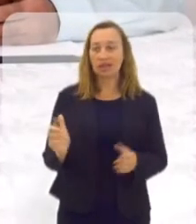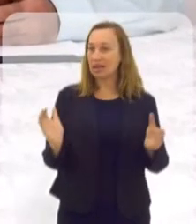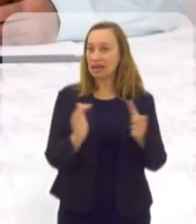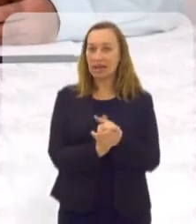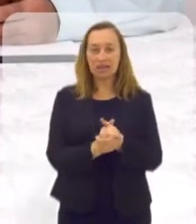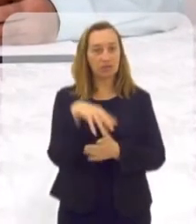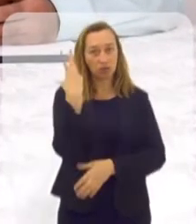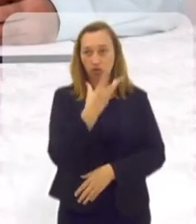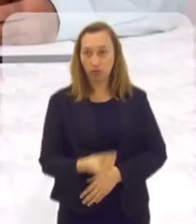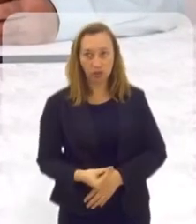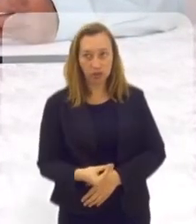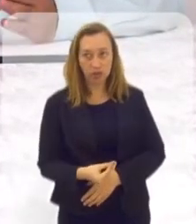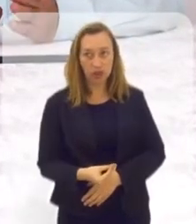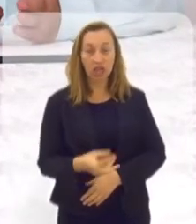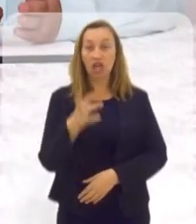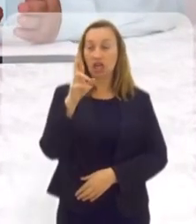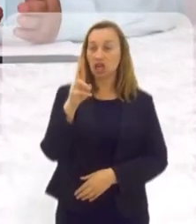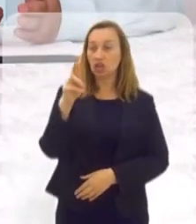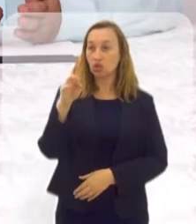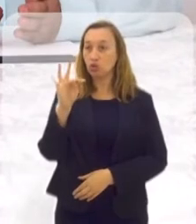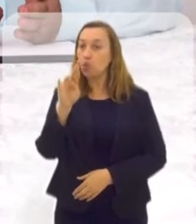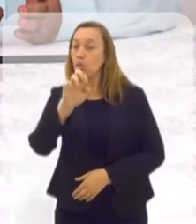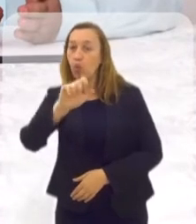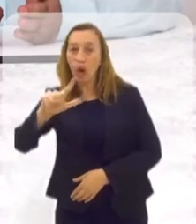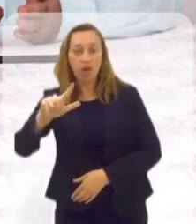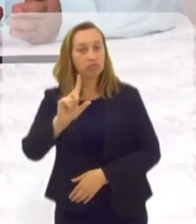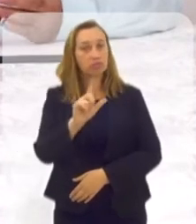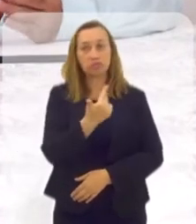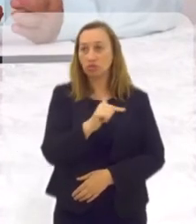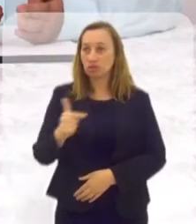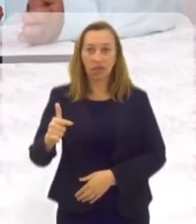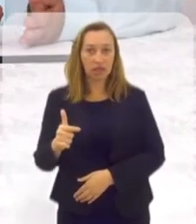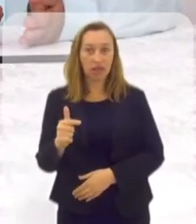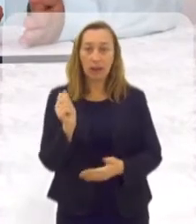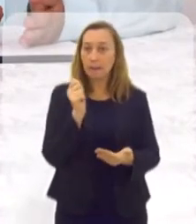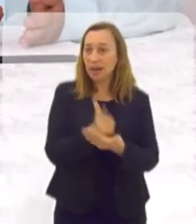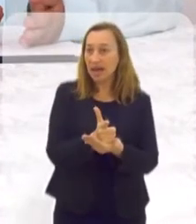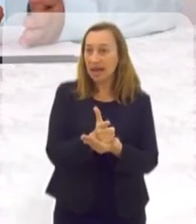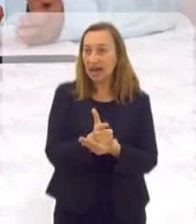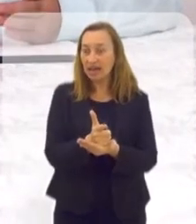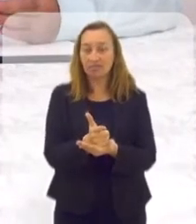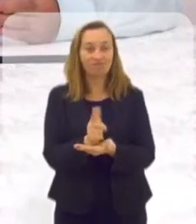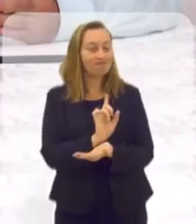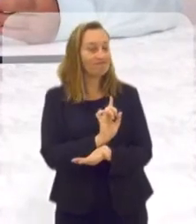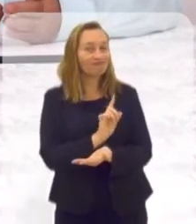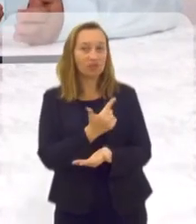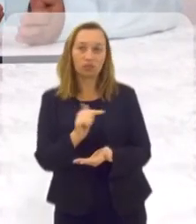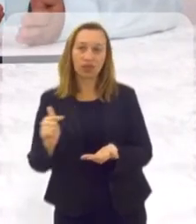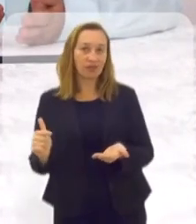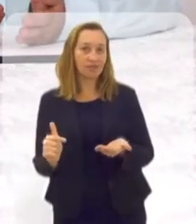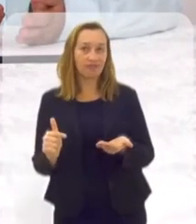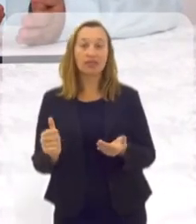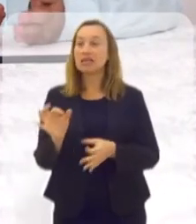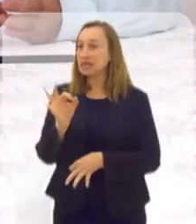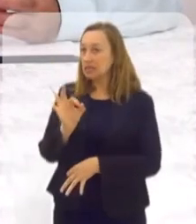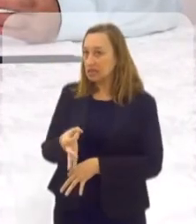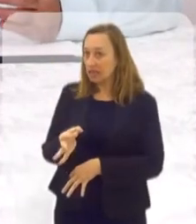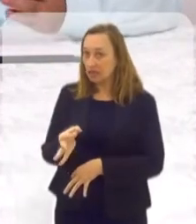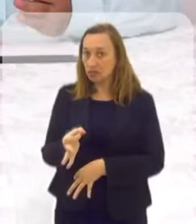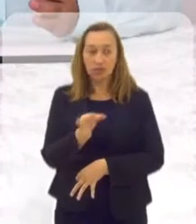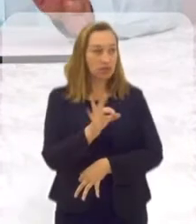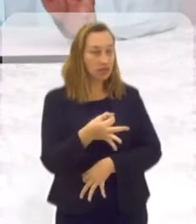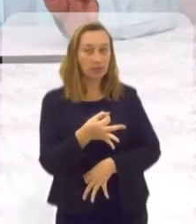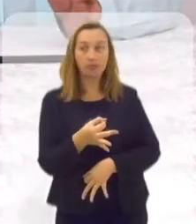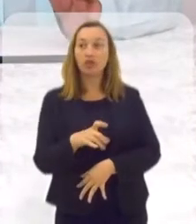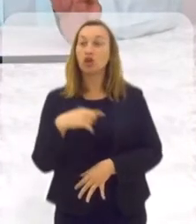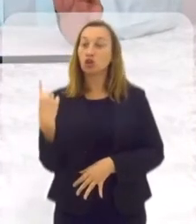nenhum sacramento. Certo. Ritos também não tem. Não tem dogmas também. Não tem paramentos também. Certo.